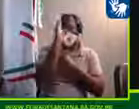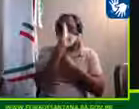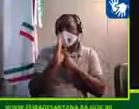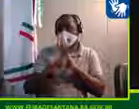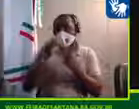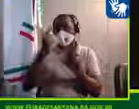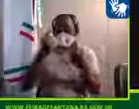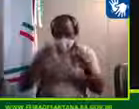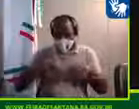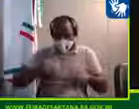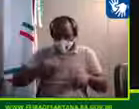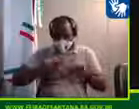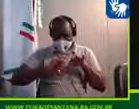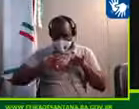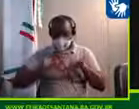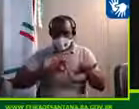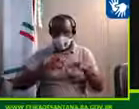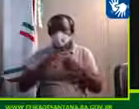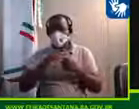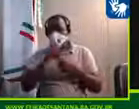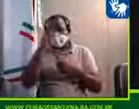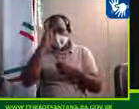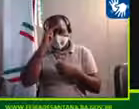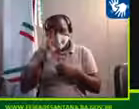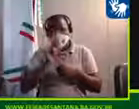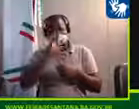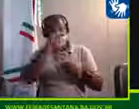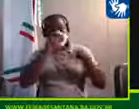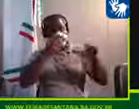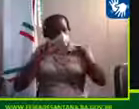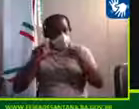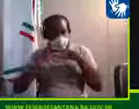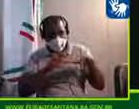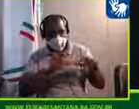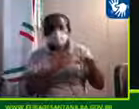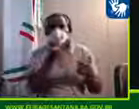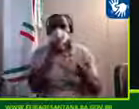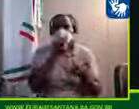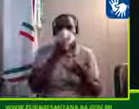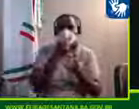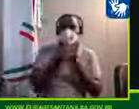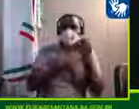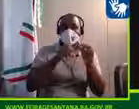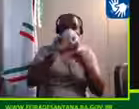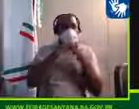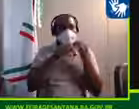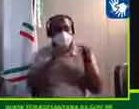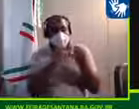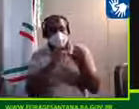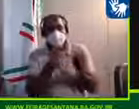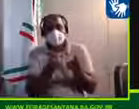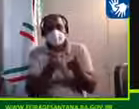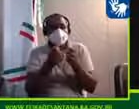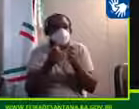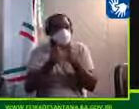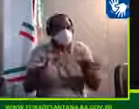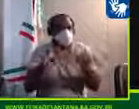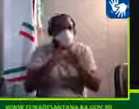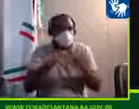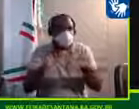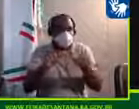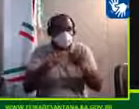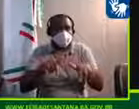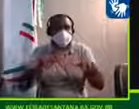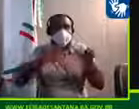inclusive, orientou que os agentes públicos reavaliem suas orientações de tratamento, não gastando dinheiro público